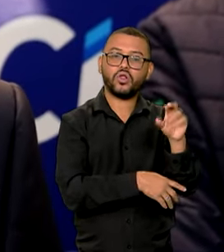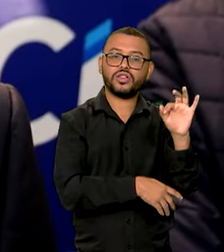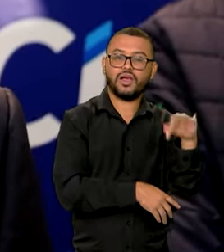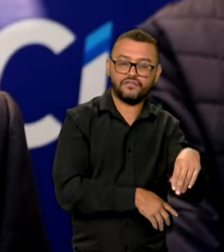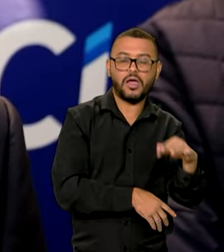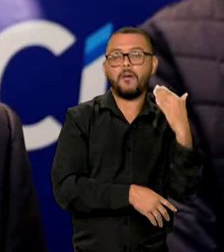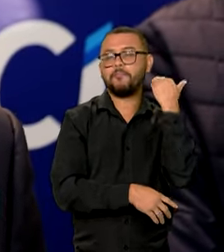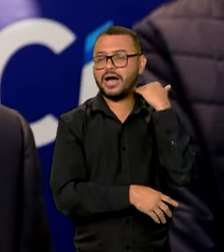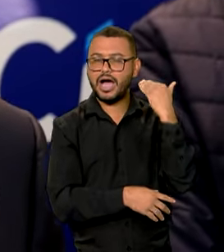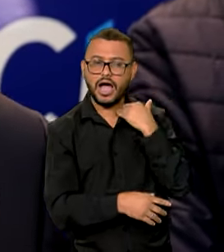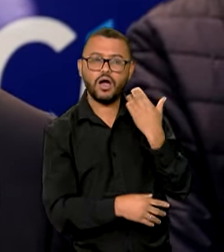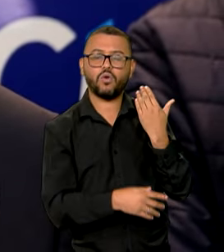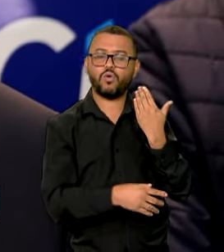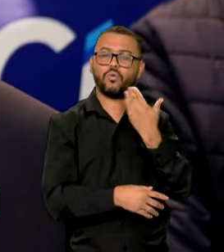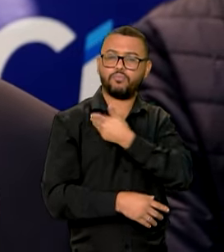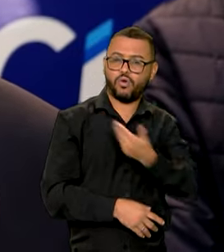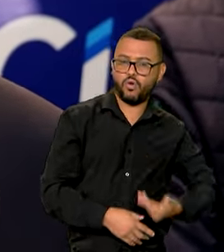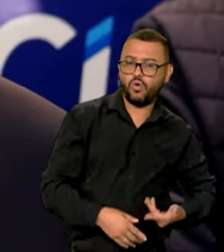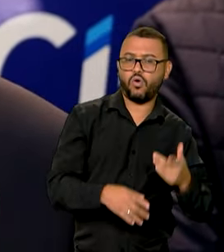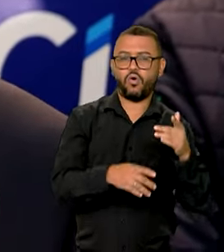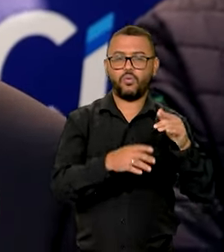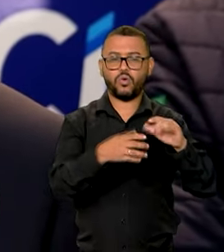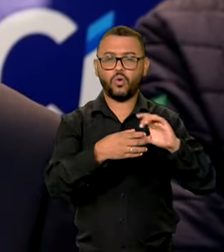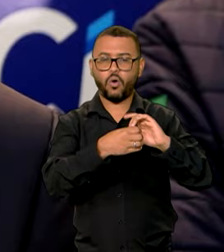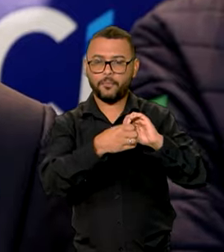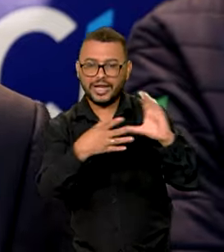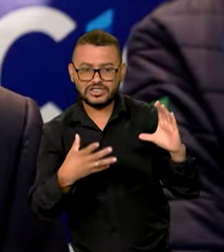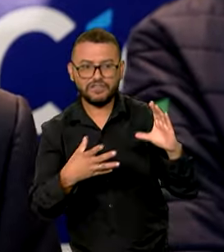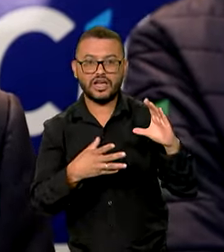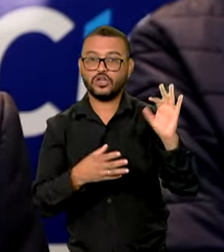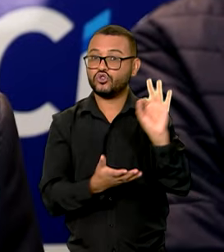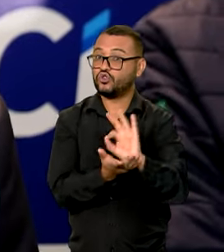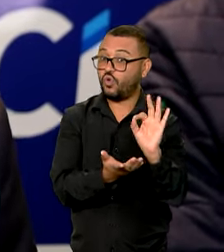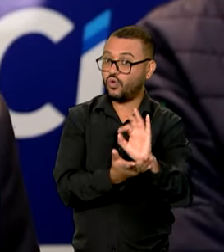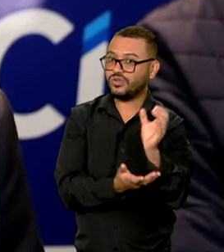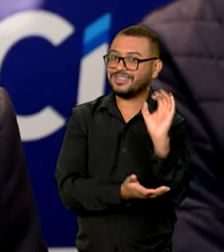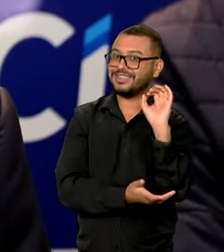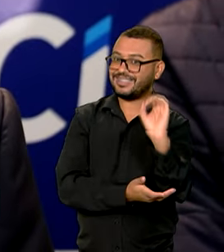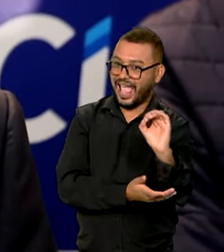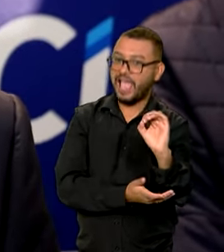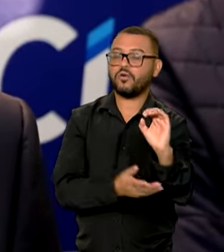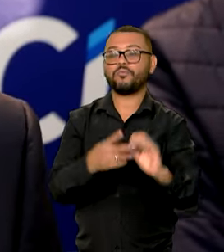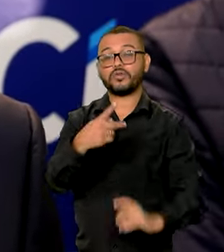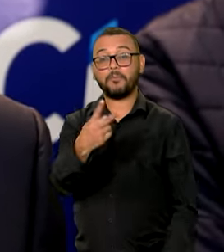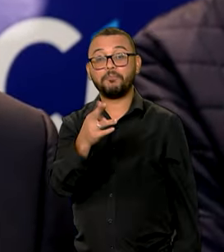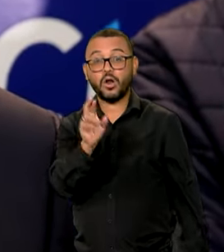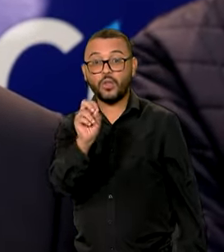Bancos públicos e cooperativas, juro real zero. Pronamp,